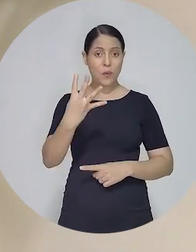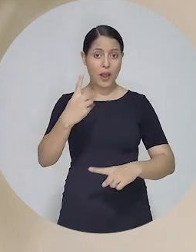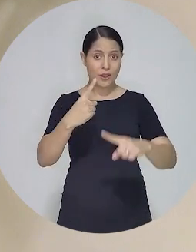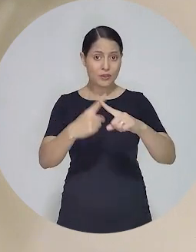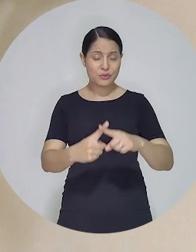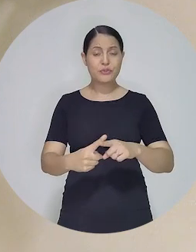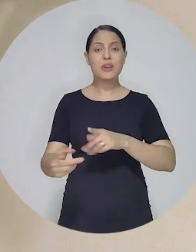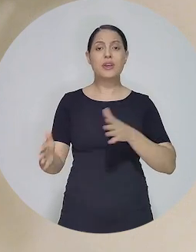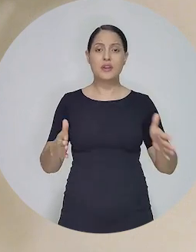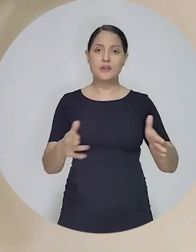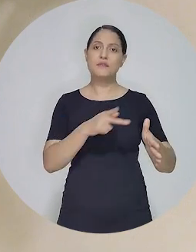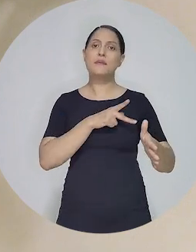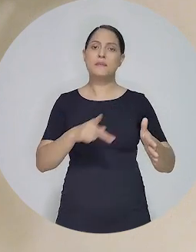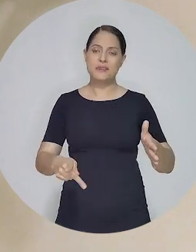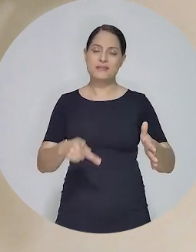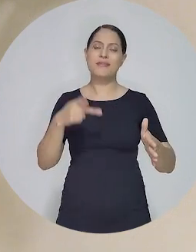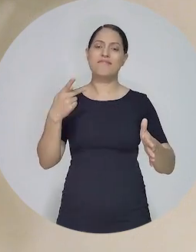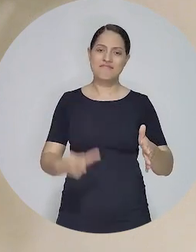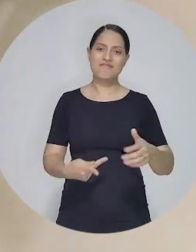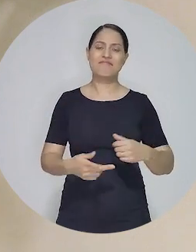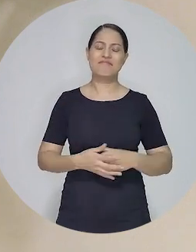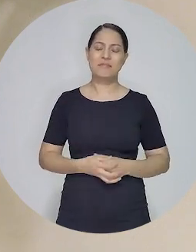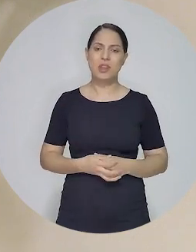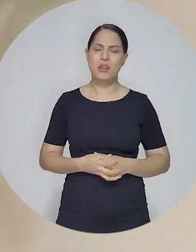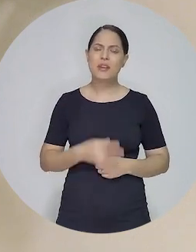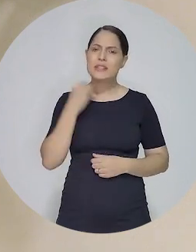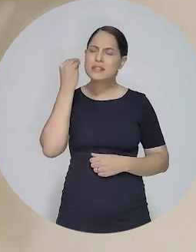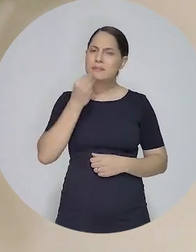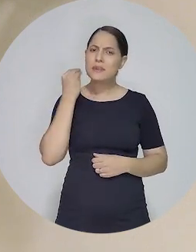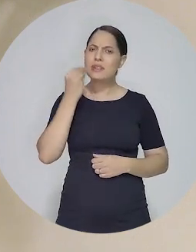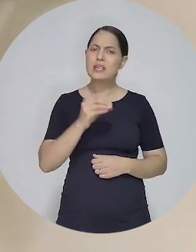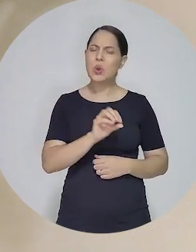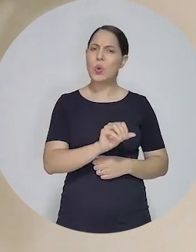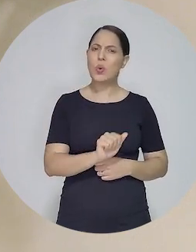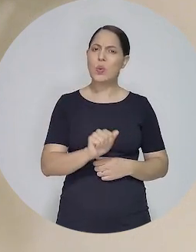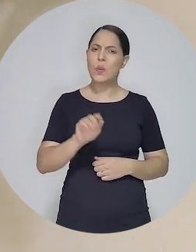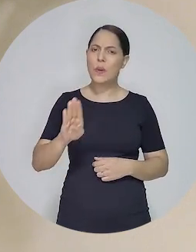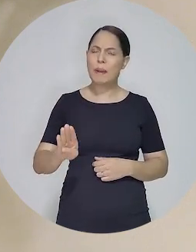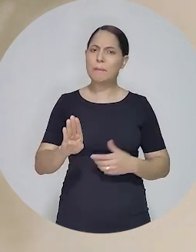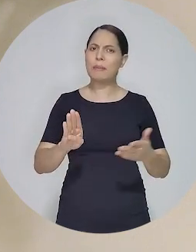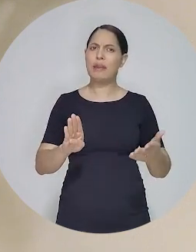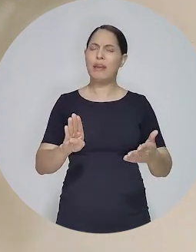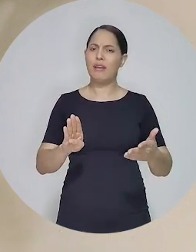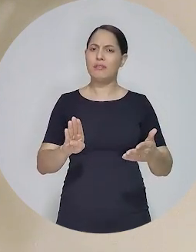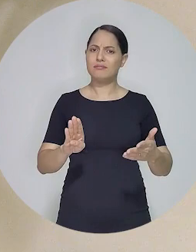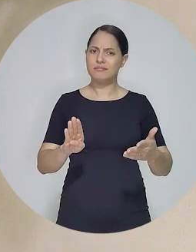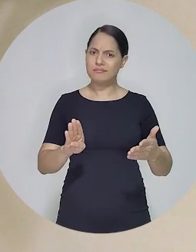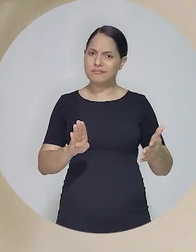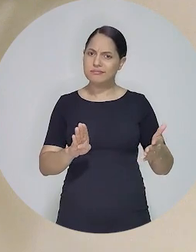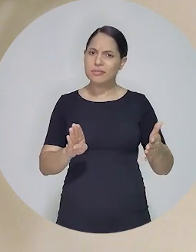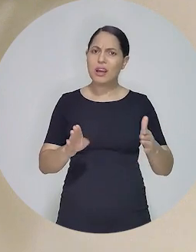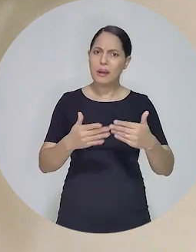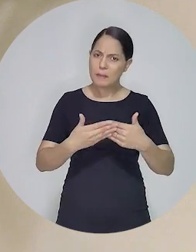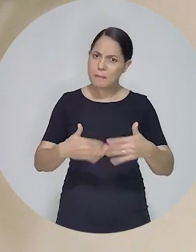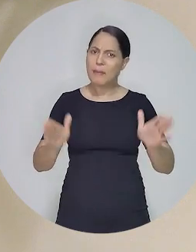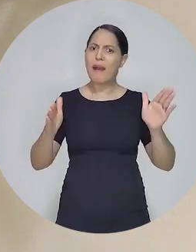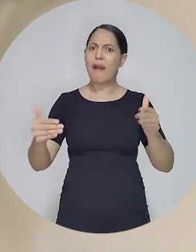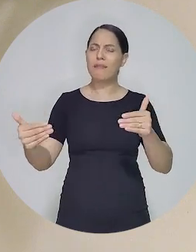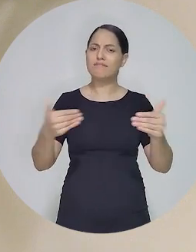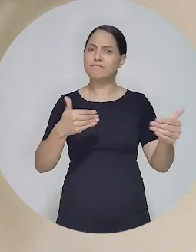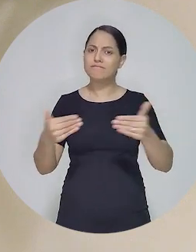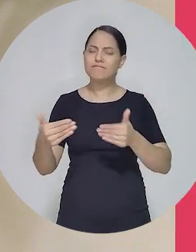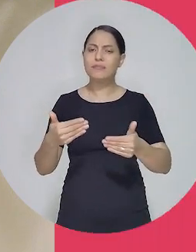4 oportunidades. E eu acho que essa experiência de uma OAB de portas abertas, de alguém que